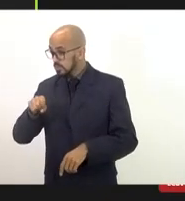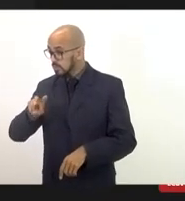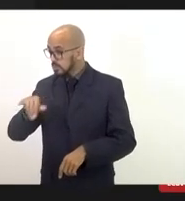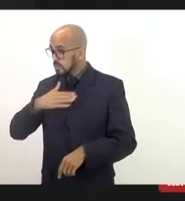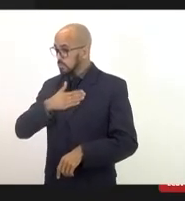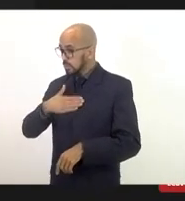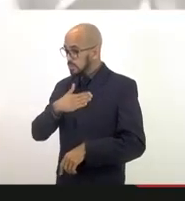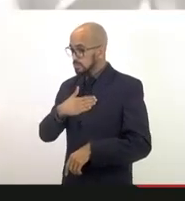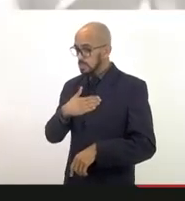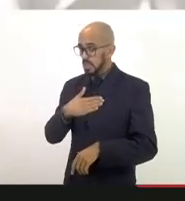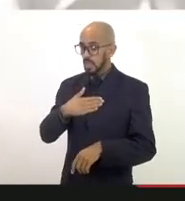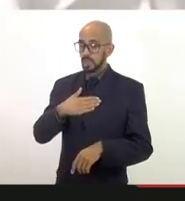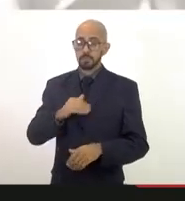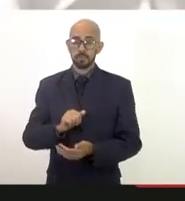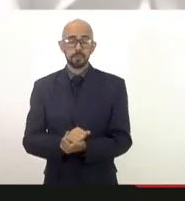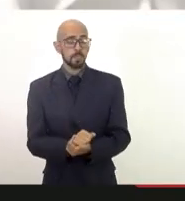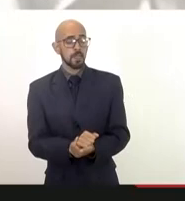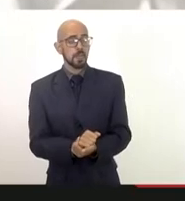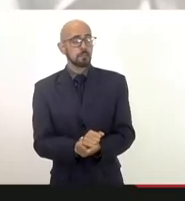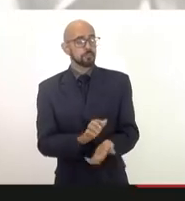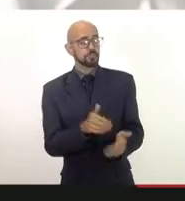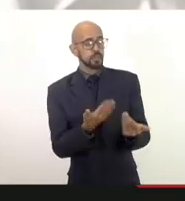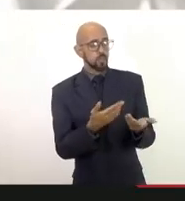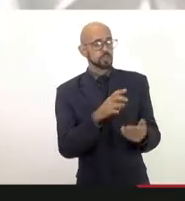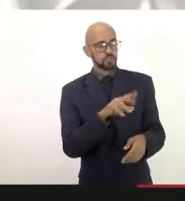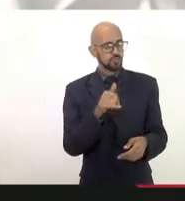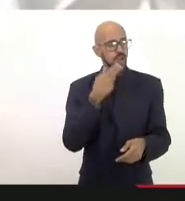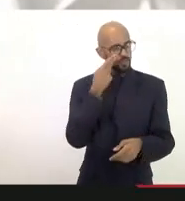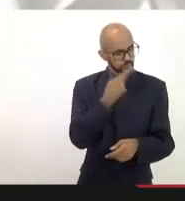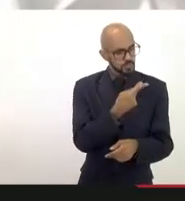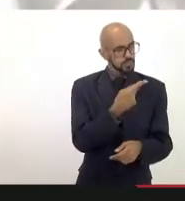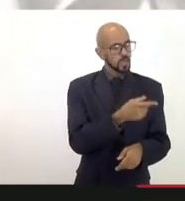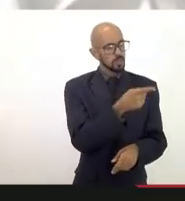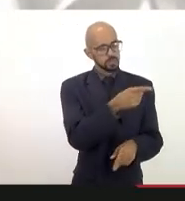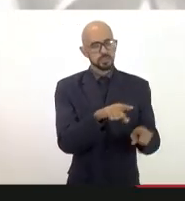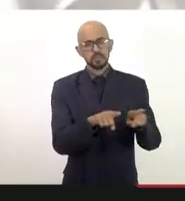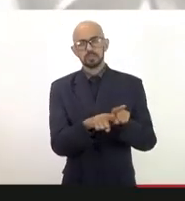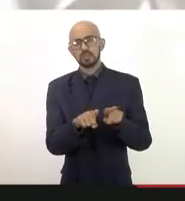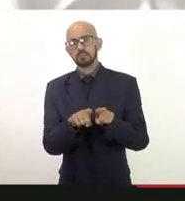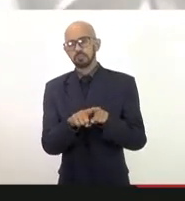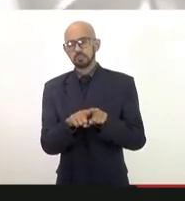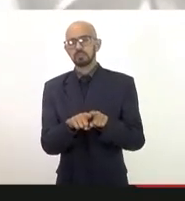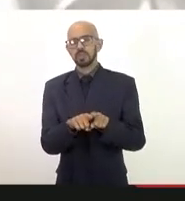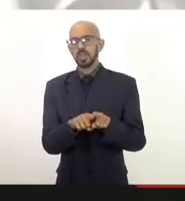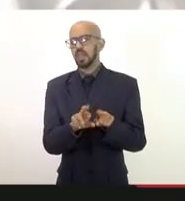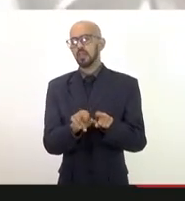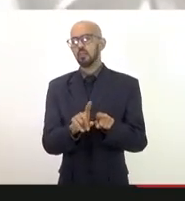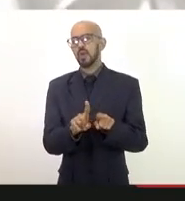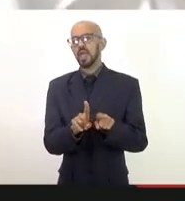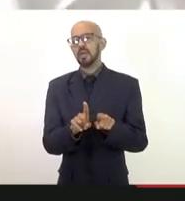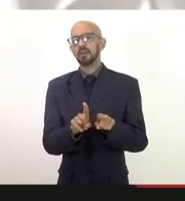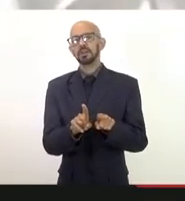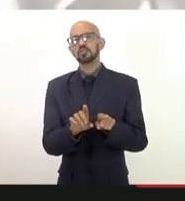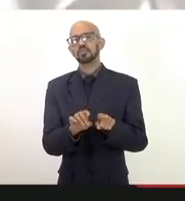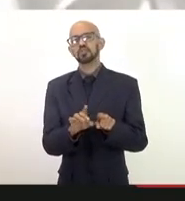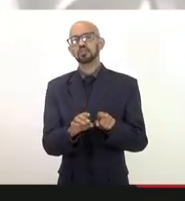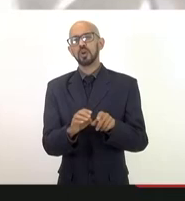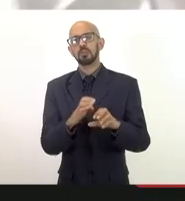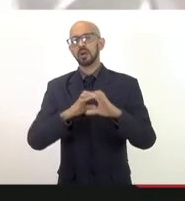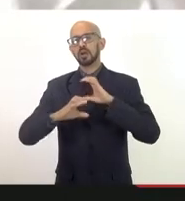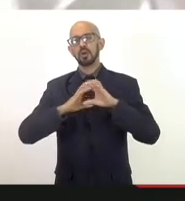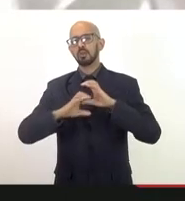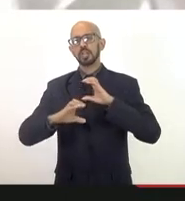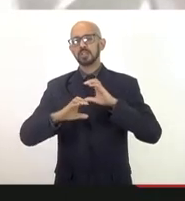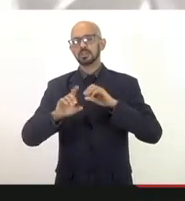da cidade do Rio de Janeiro e a gente vai, sim, fazer uma visita para estabelecer, não é nem um canal de diálogo, eu quero elogiar